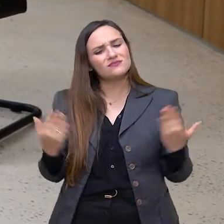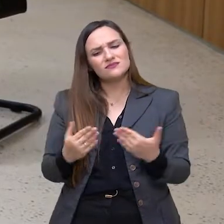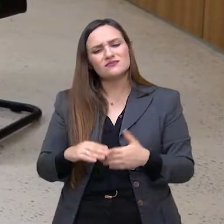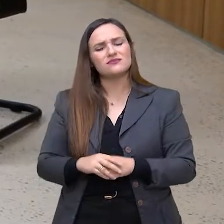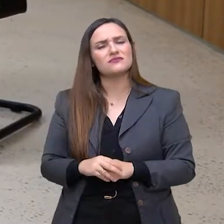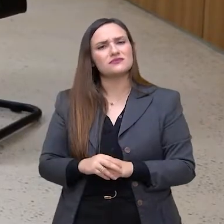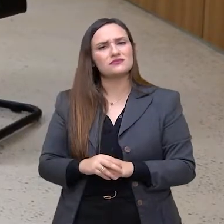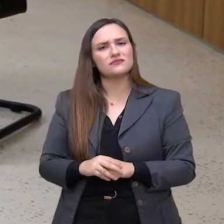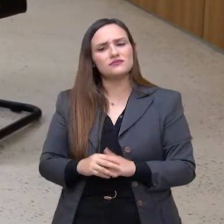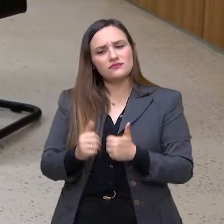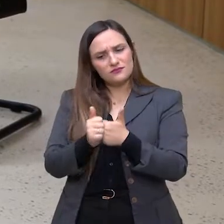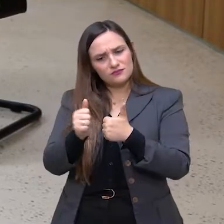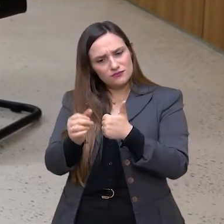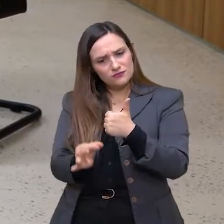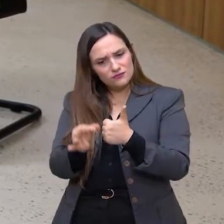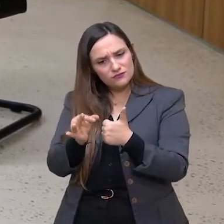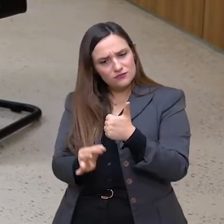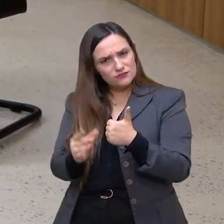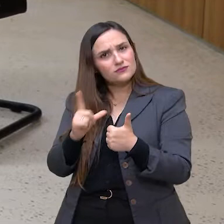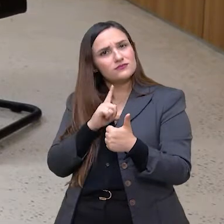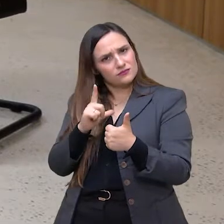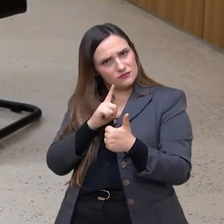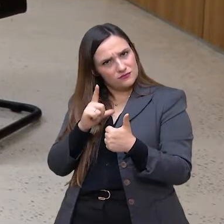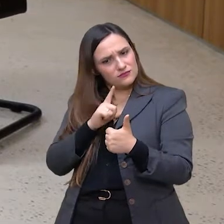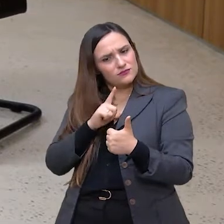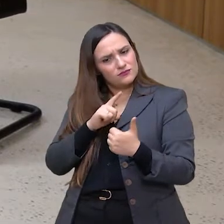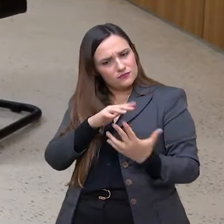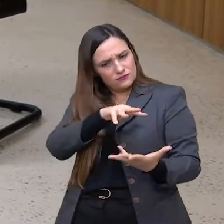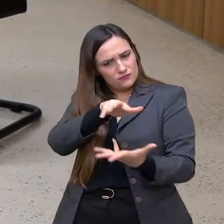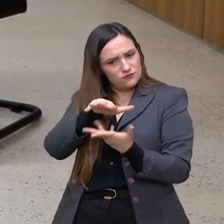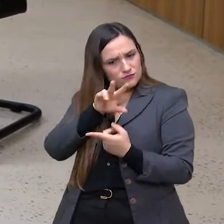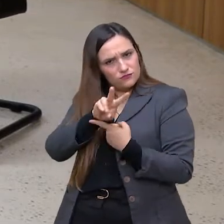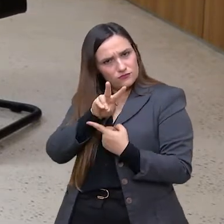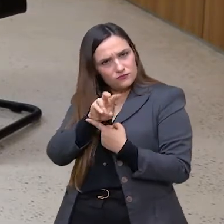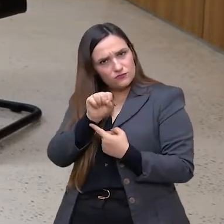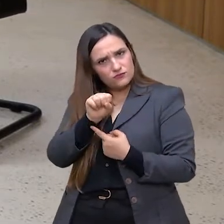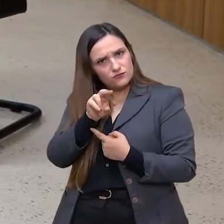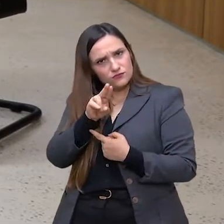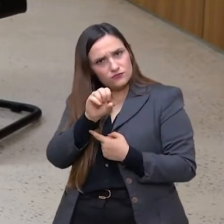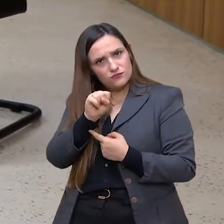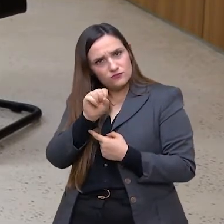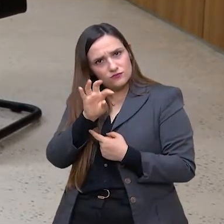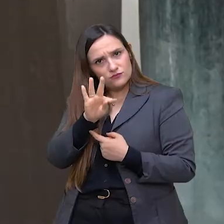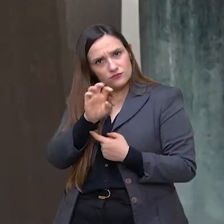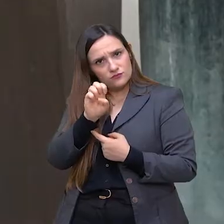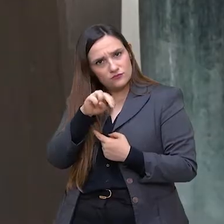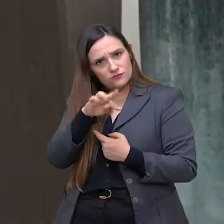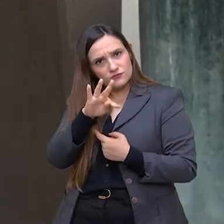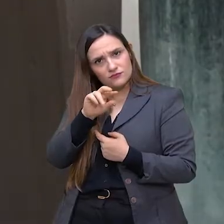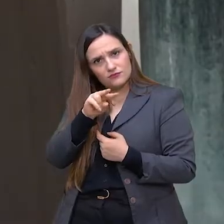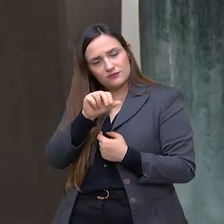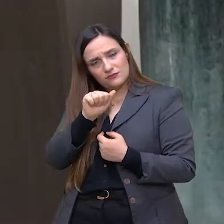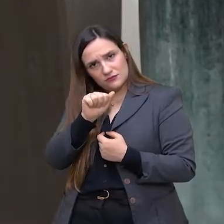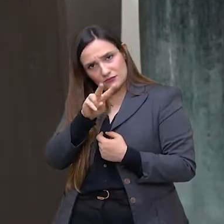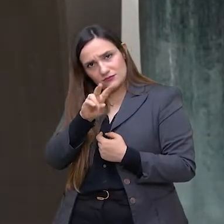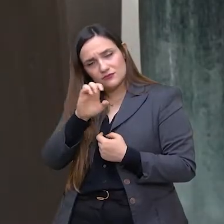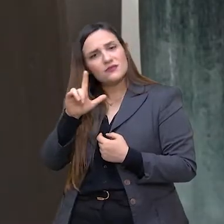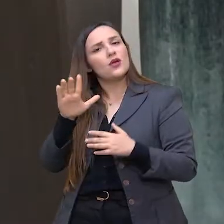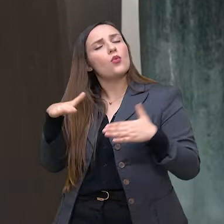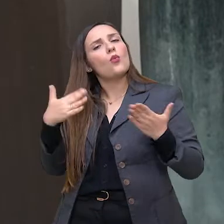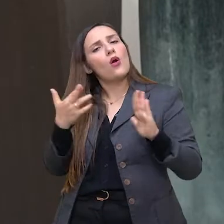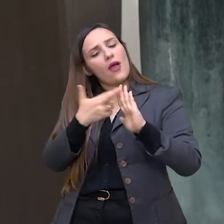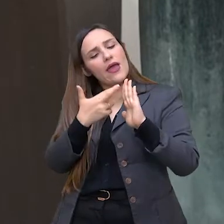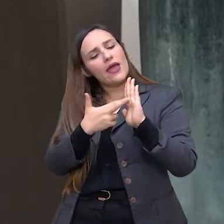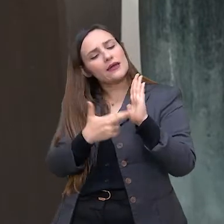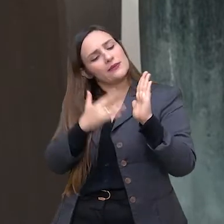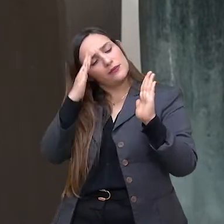essa visão de um Tribunal de Justiça sustentável, né, quais são as